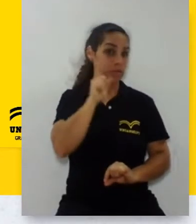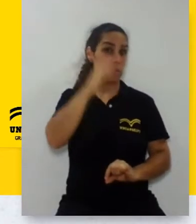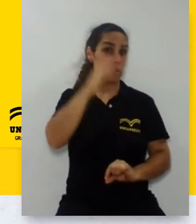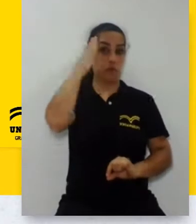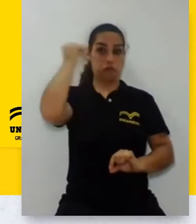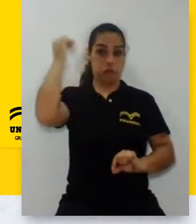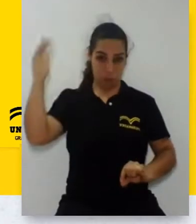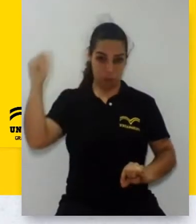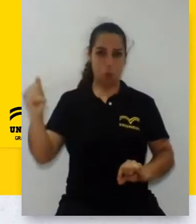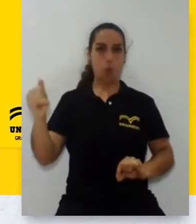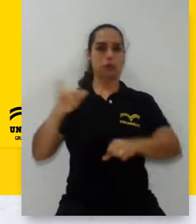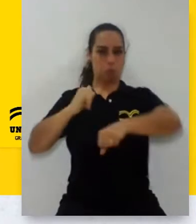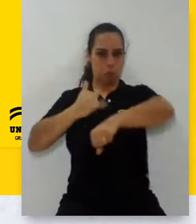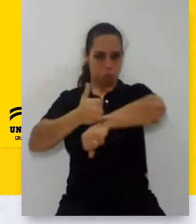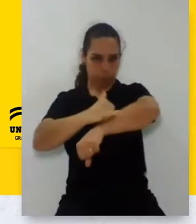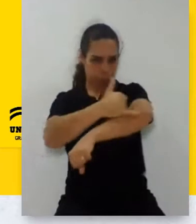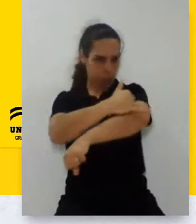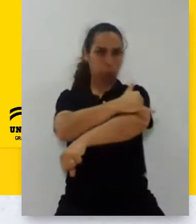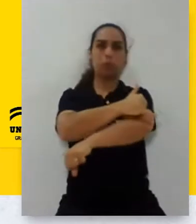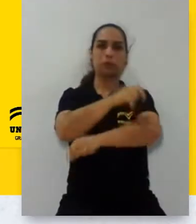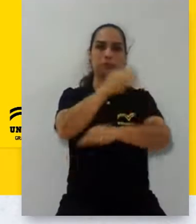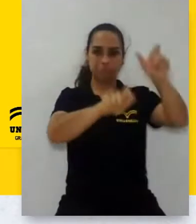à frente dos Estados Unidos nessa estatística.